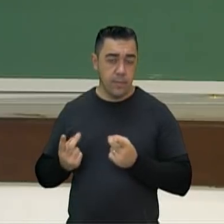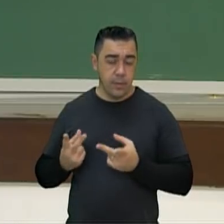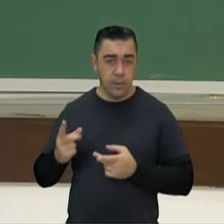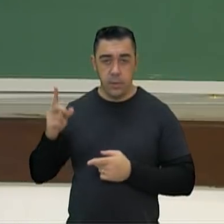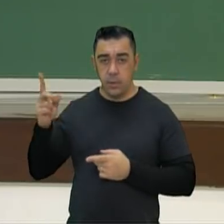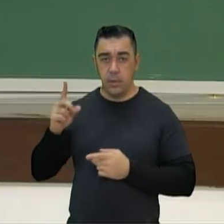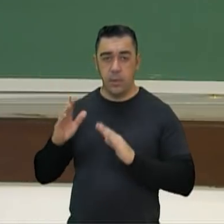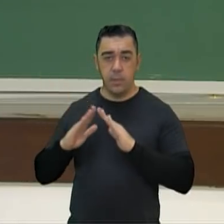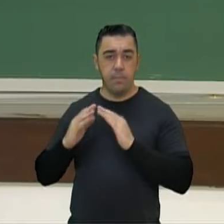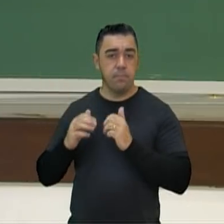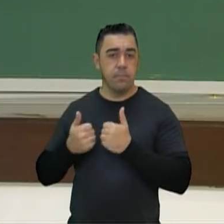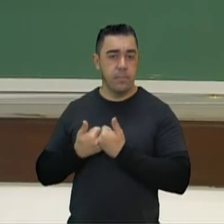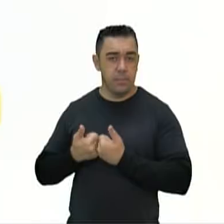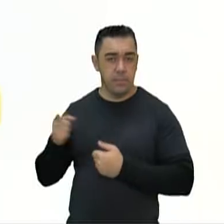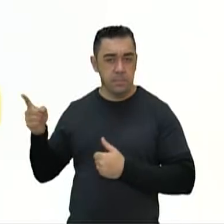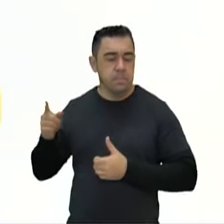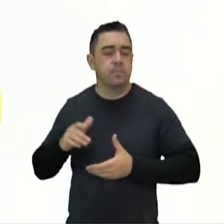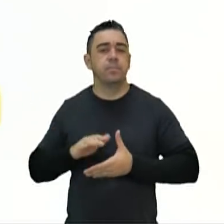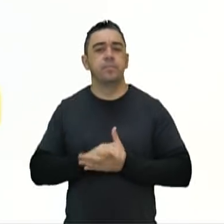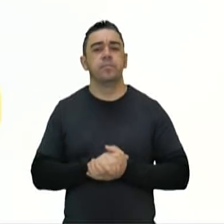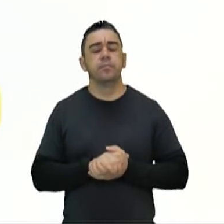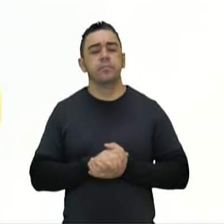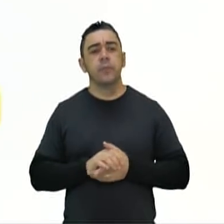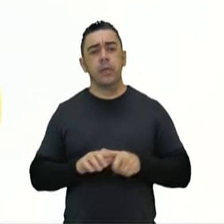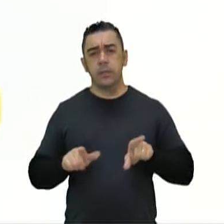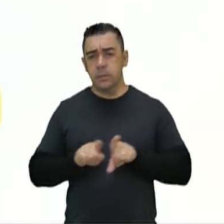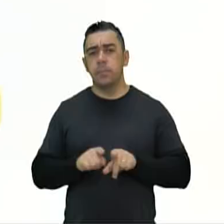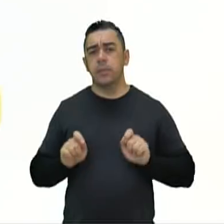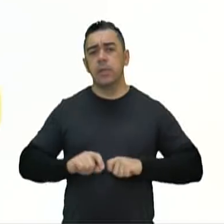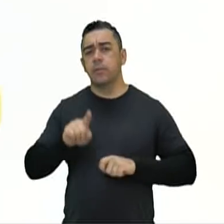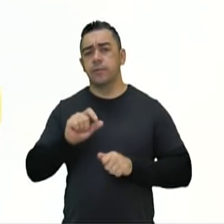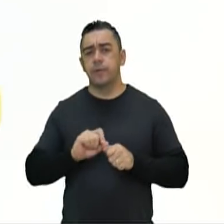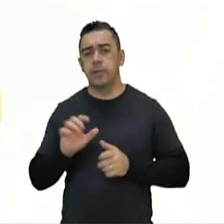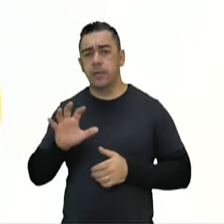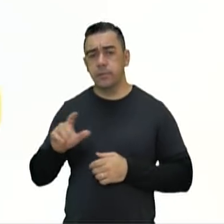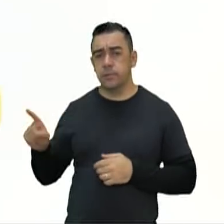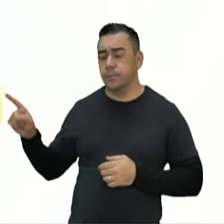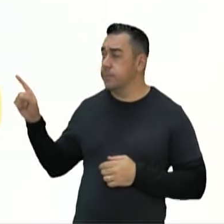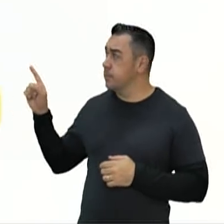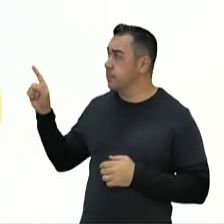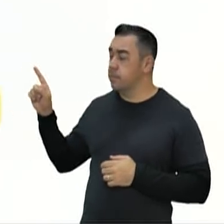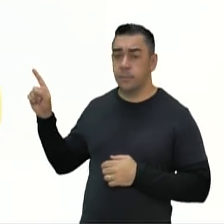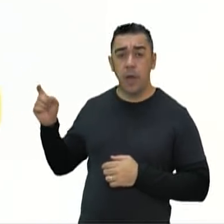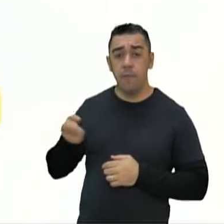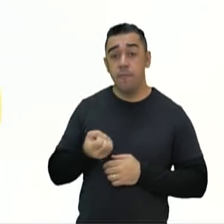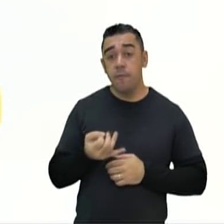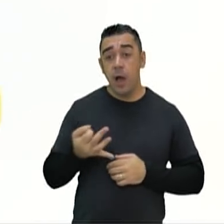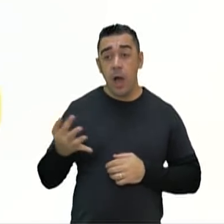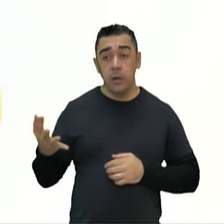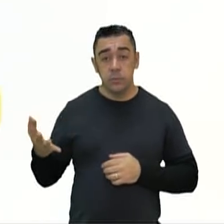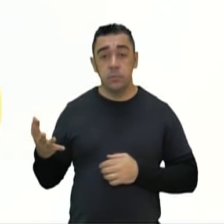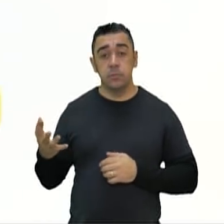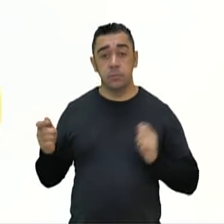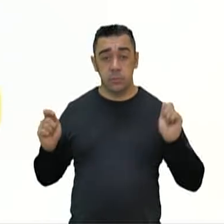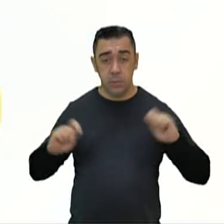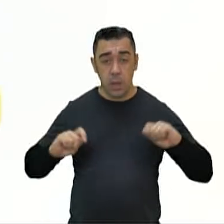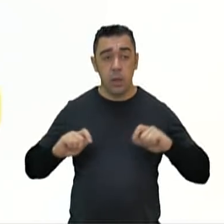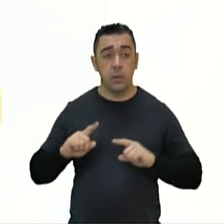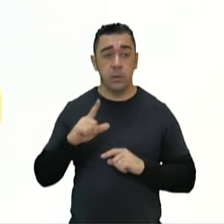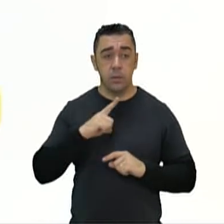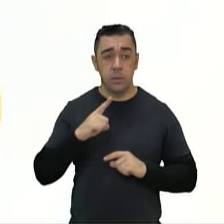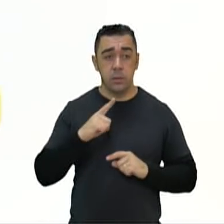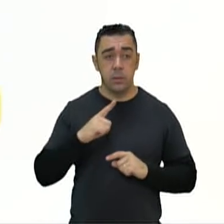Antônio. Mas você pode fazer da seguinte maneira. Como são vários fatores, você vai colocar